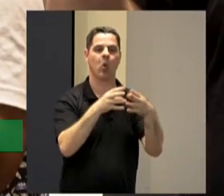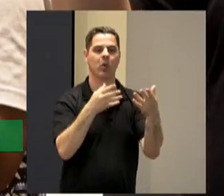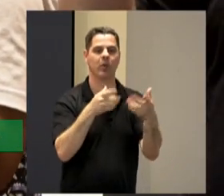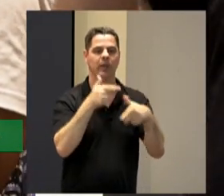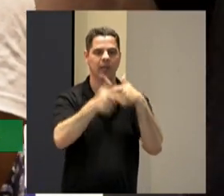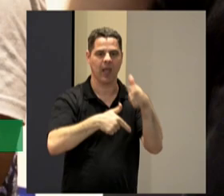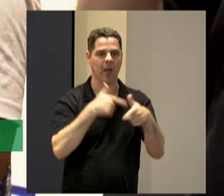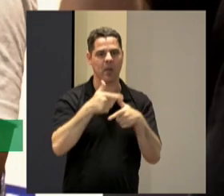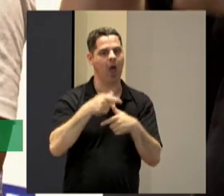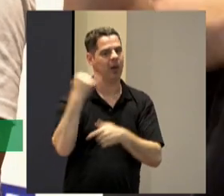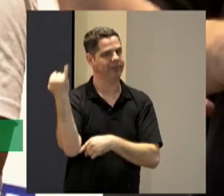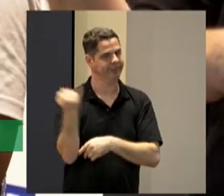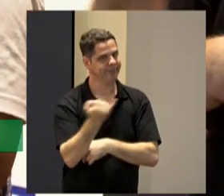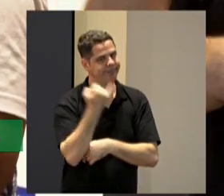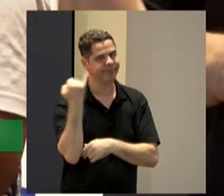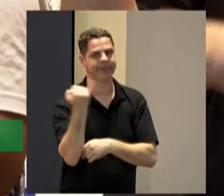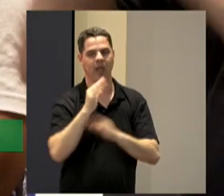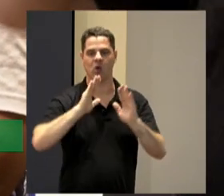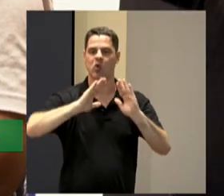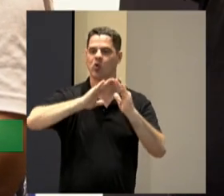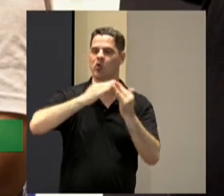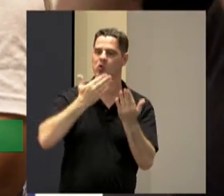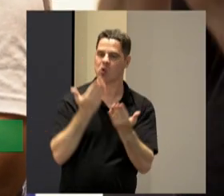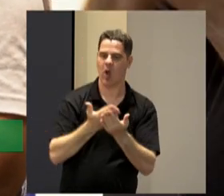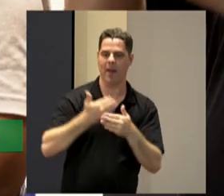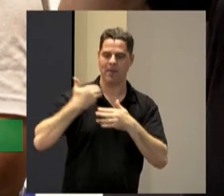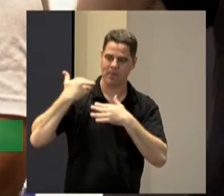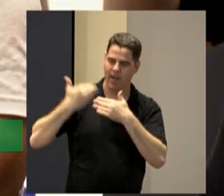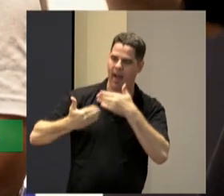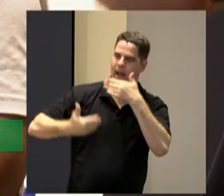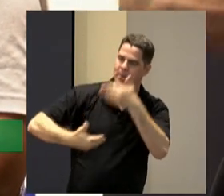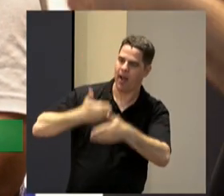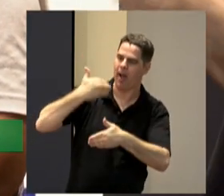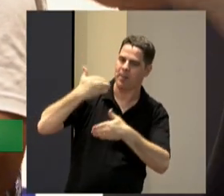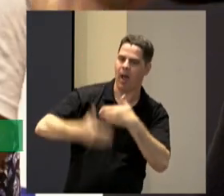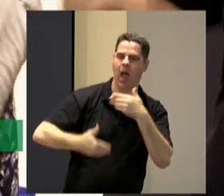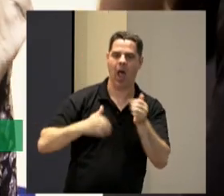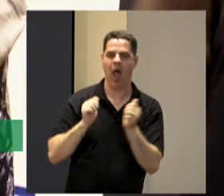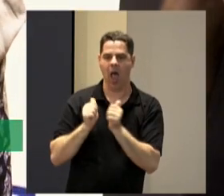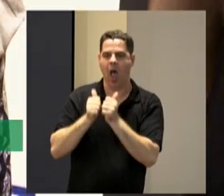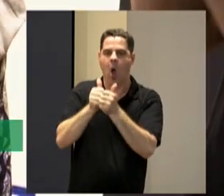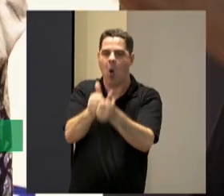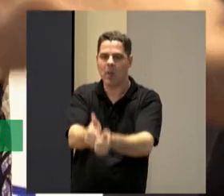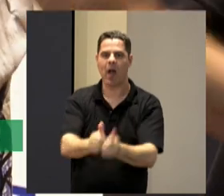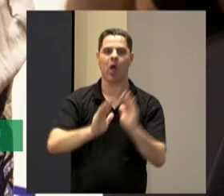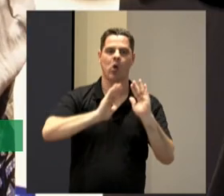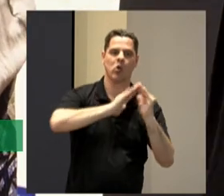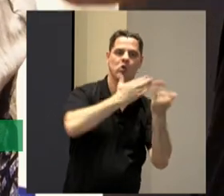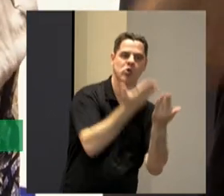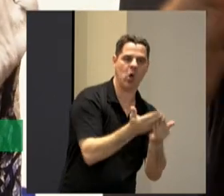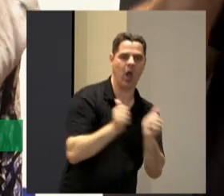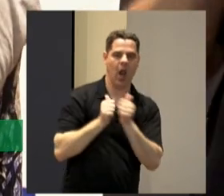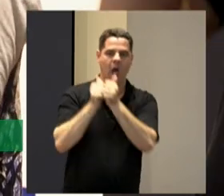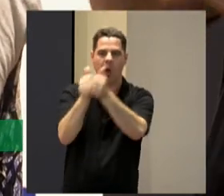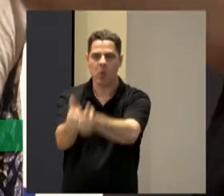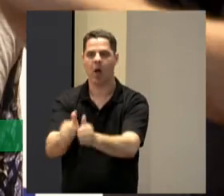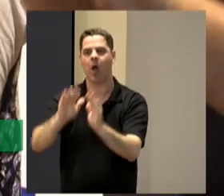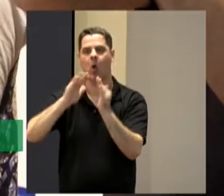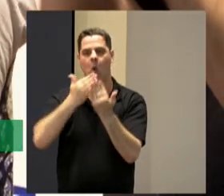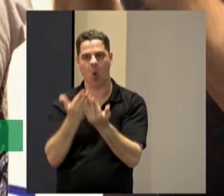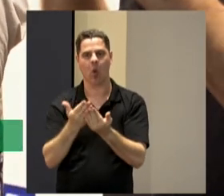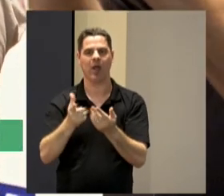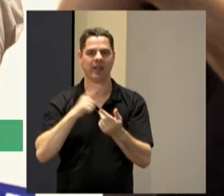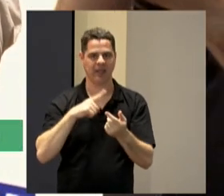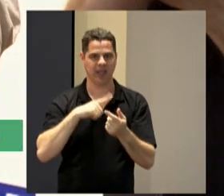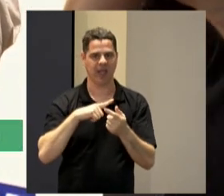institucionalidade importantíssima, e as escolas passam, então, a ter um acompanhamento permanente com avanços e também